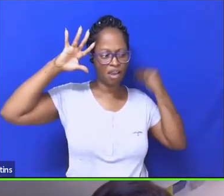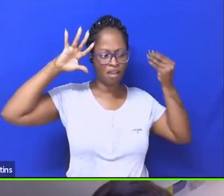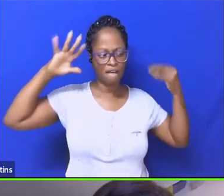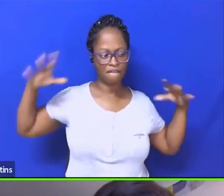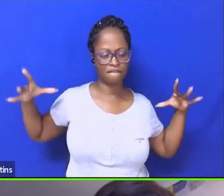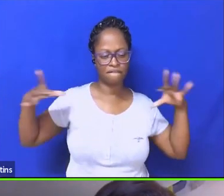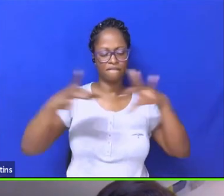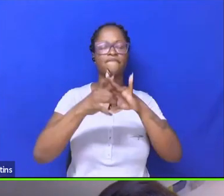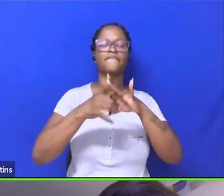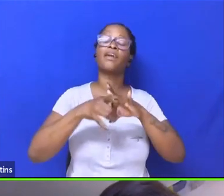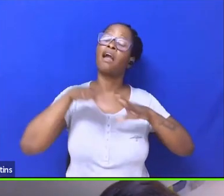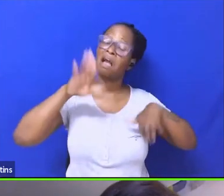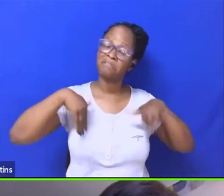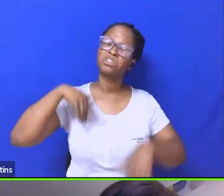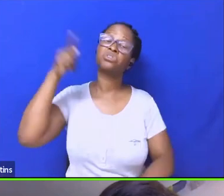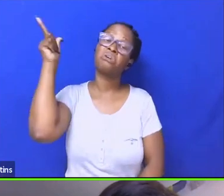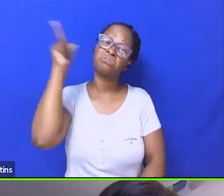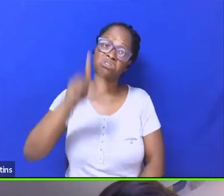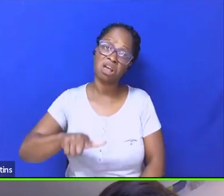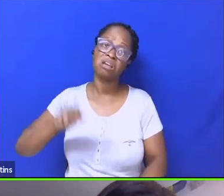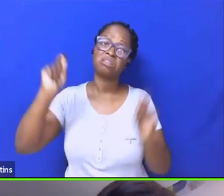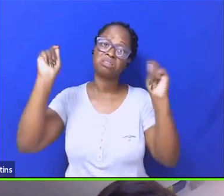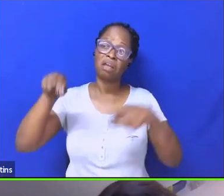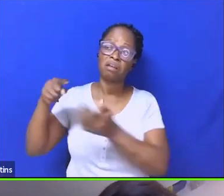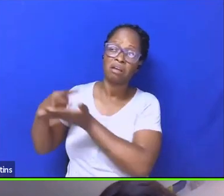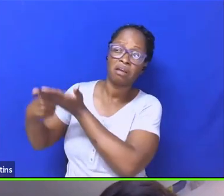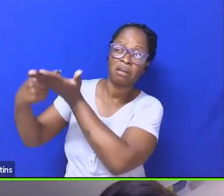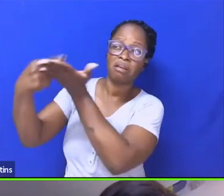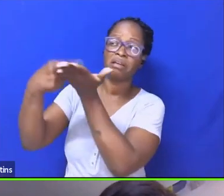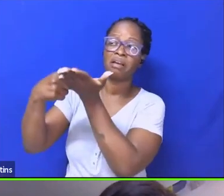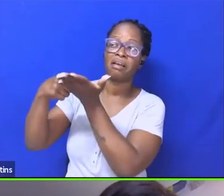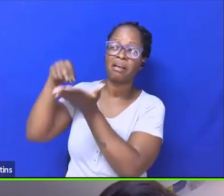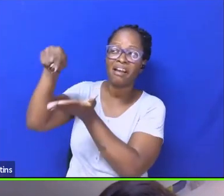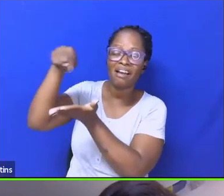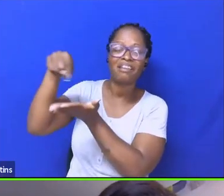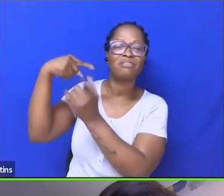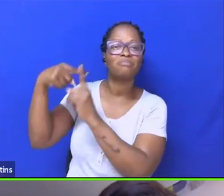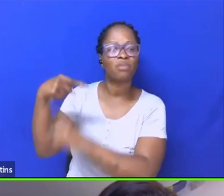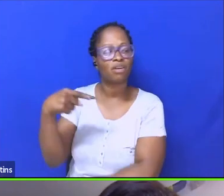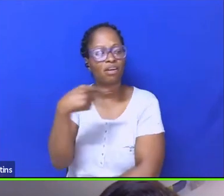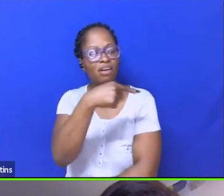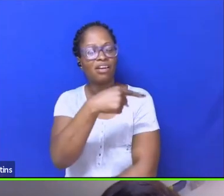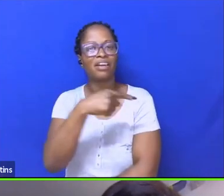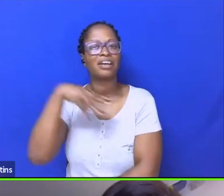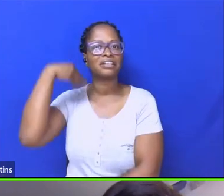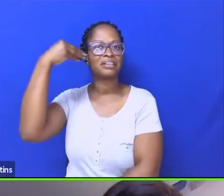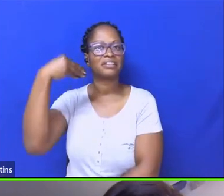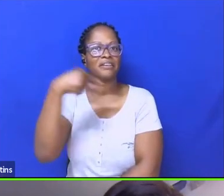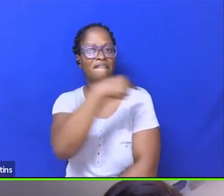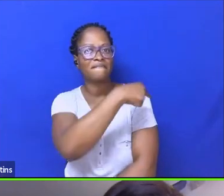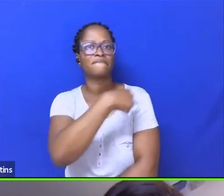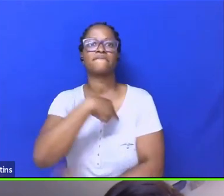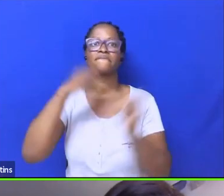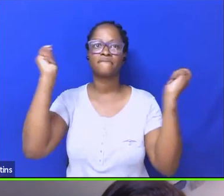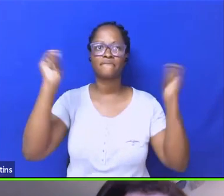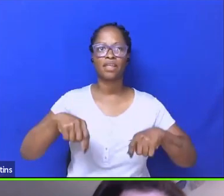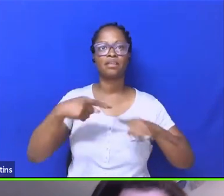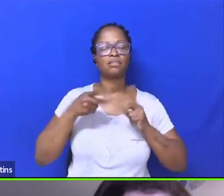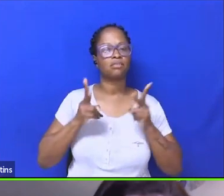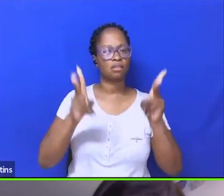porque a experiência do patriarcado é transversal aí me parece que a vezes não